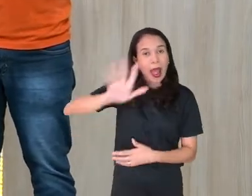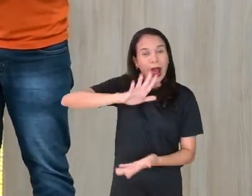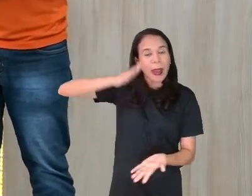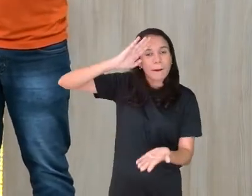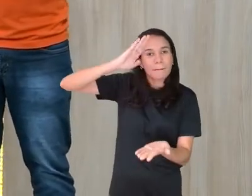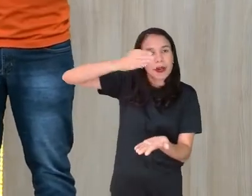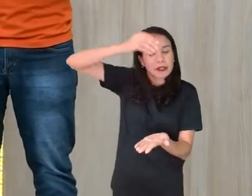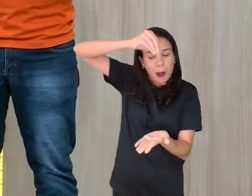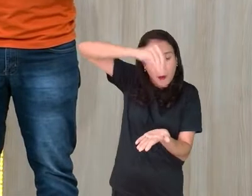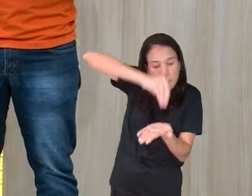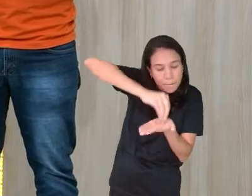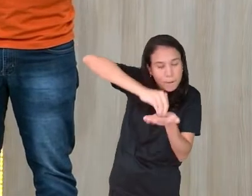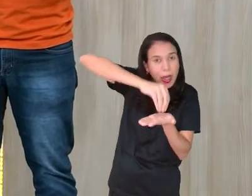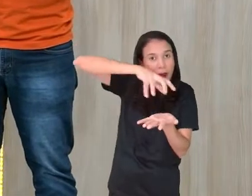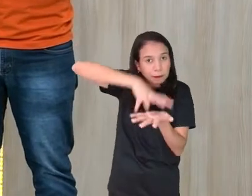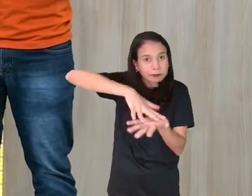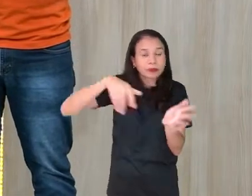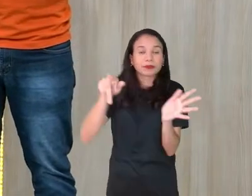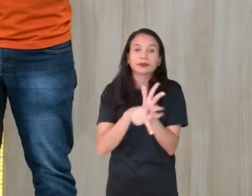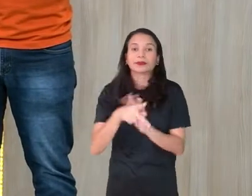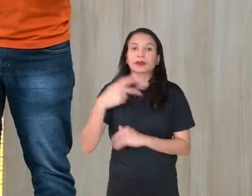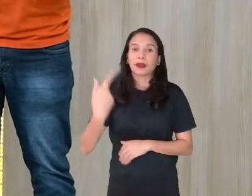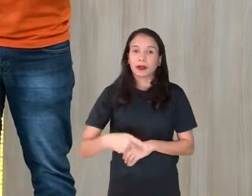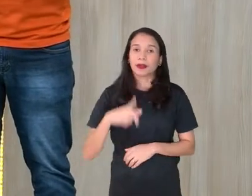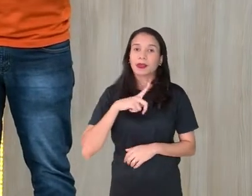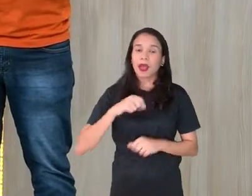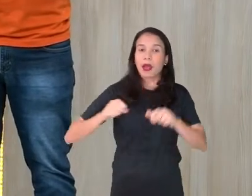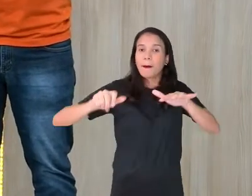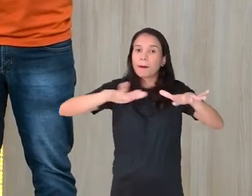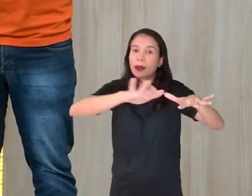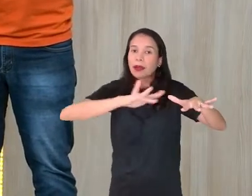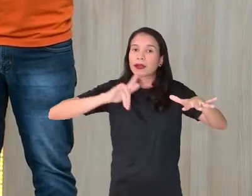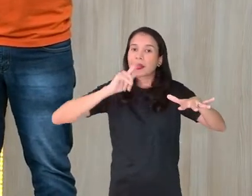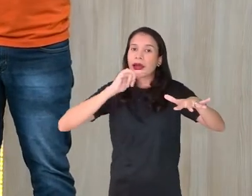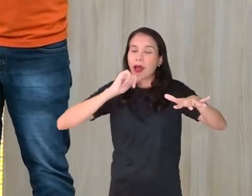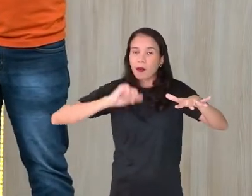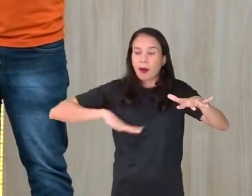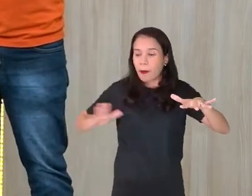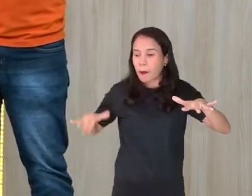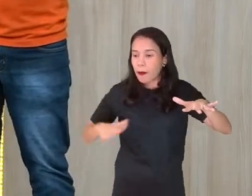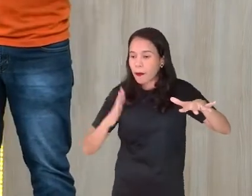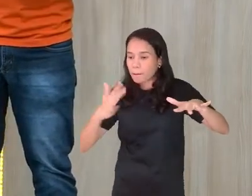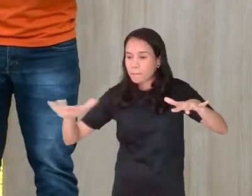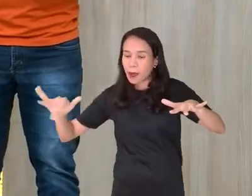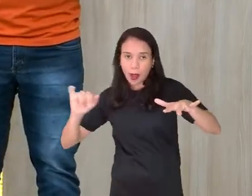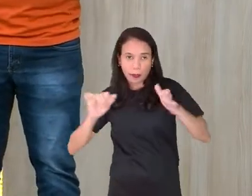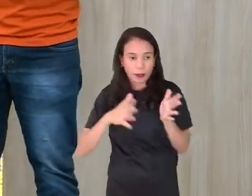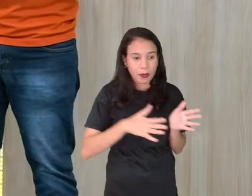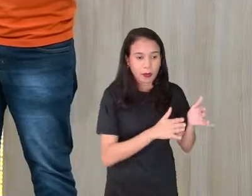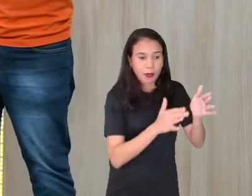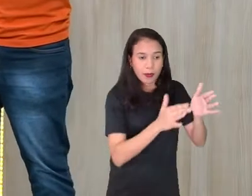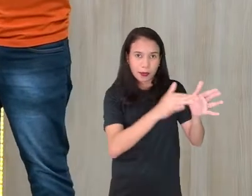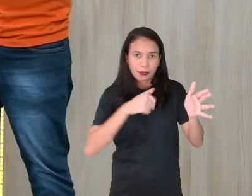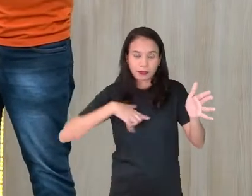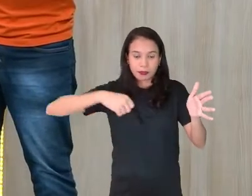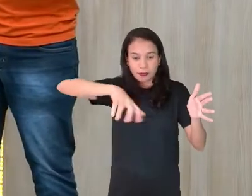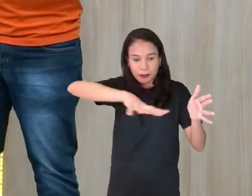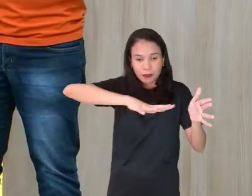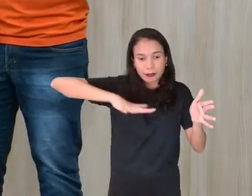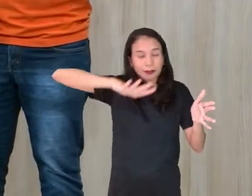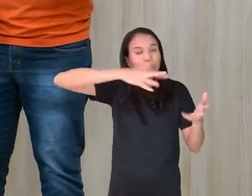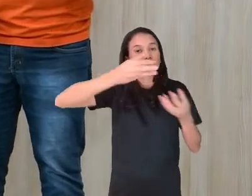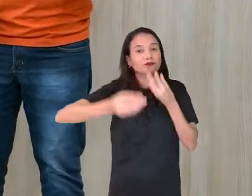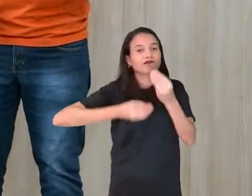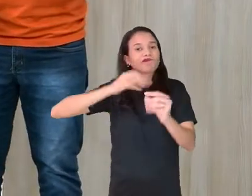do Recife, ela está numa planície fluvio-marinha. Então essas consequências que eu vou mostrar para vocês aqui